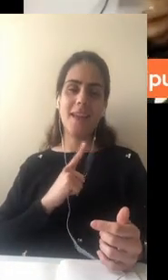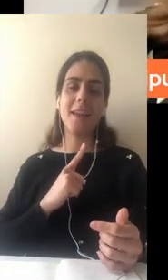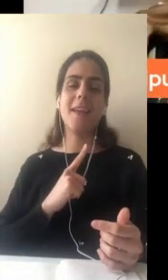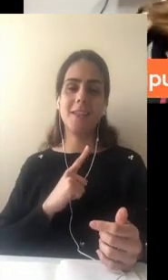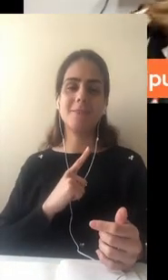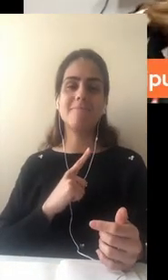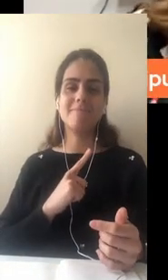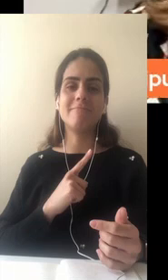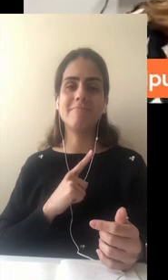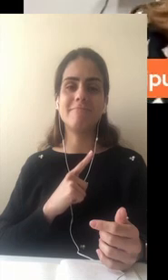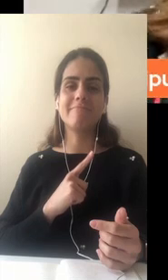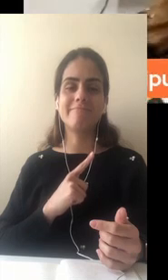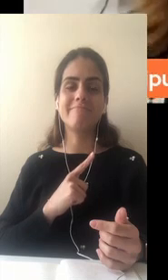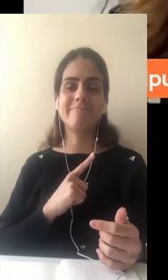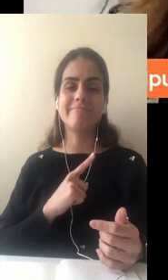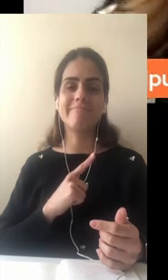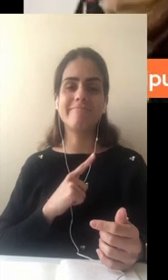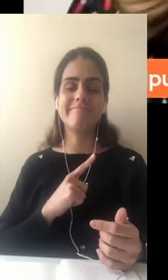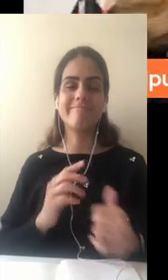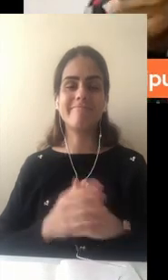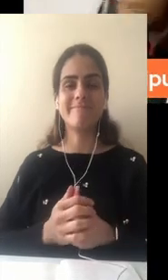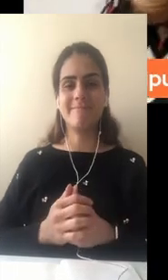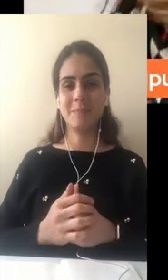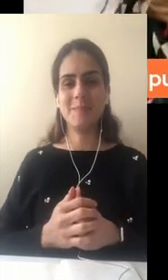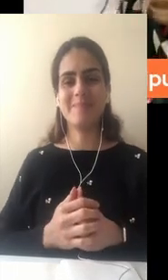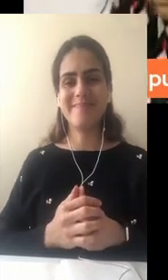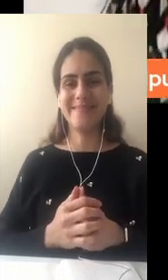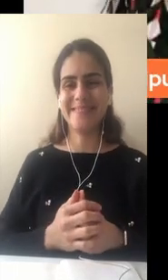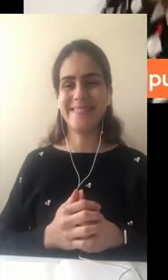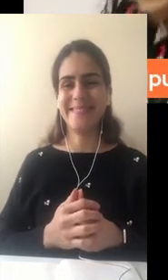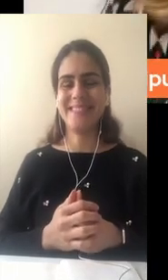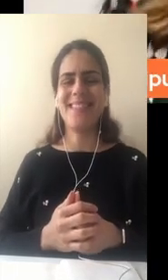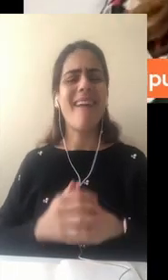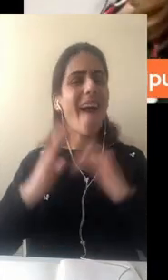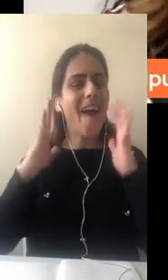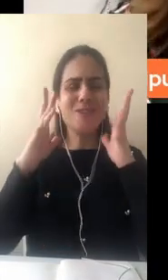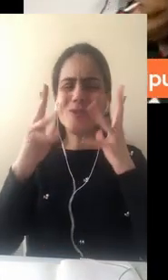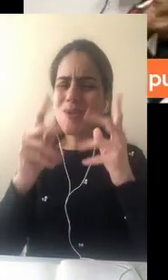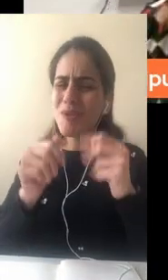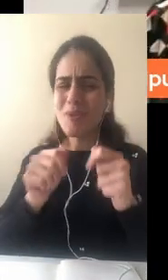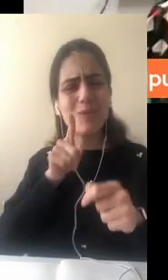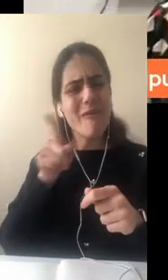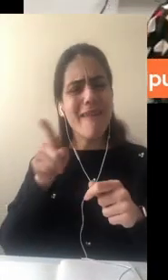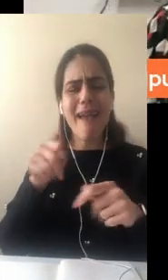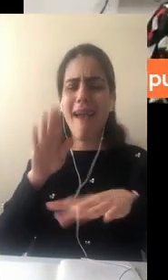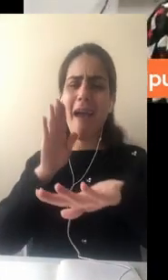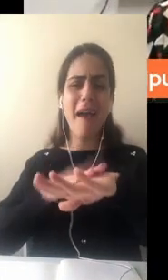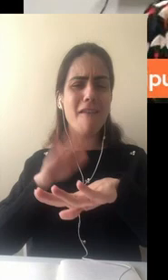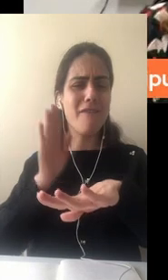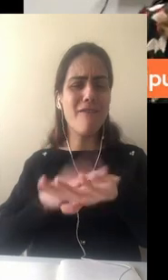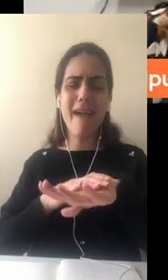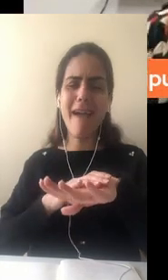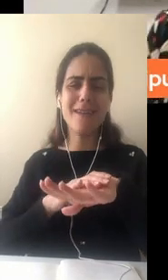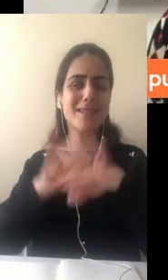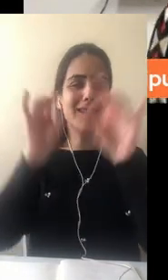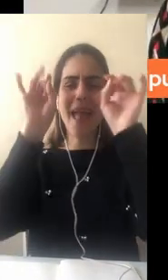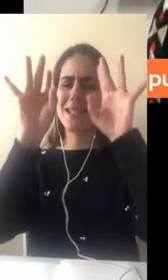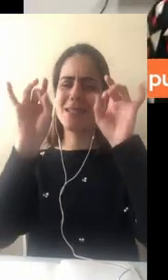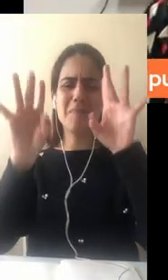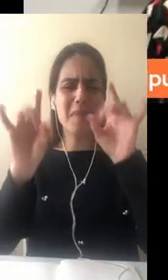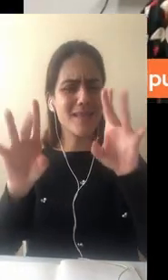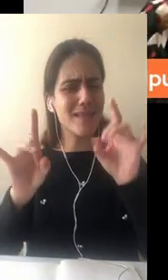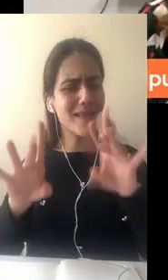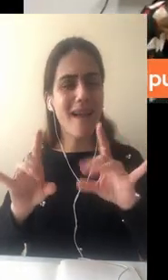algumas coisas aí que vale a pena demais, sempre vale, né? Tudo que a Cássia faz é com excelência diante do Senhor, com